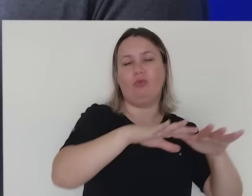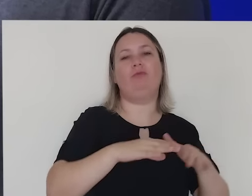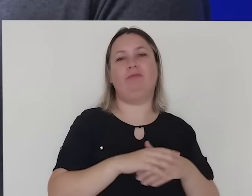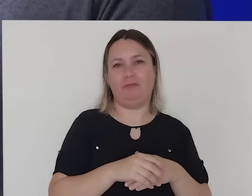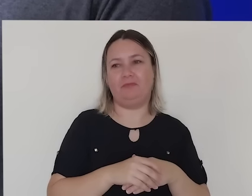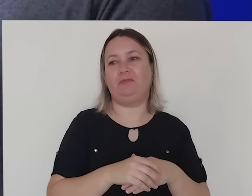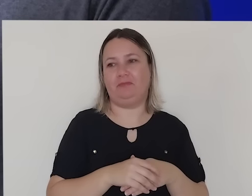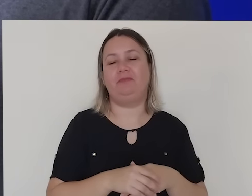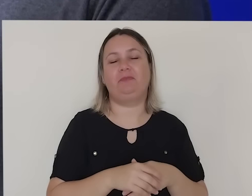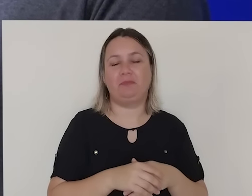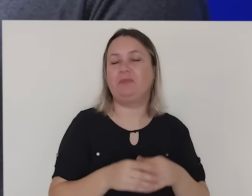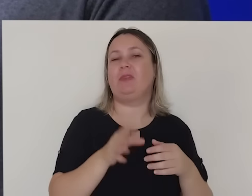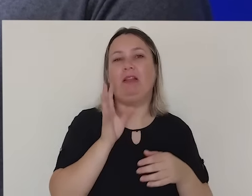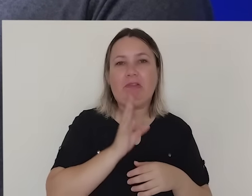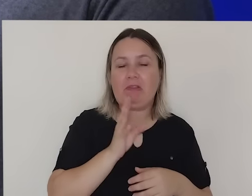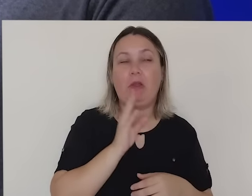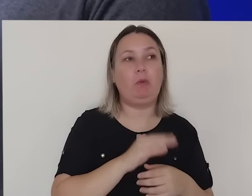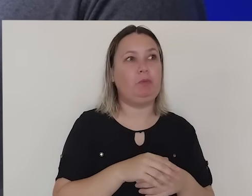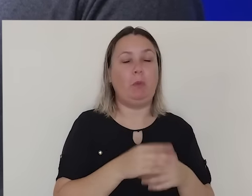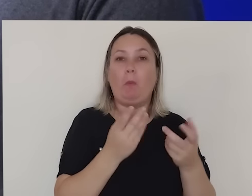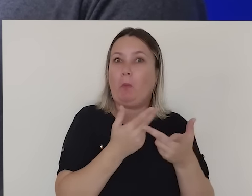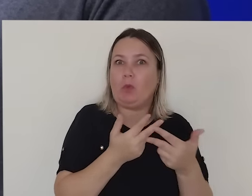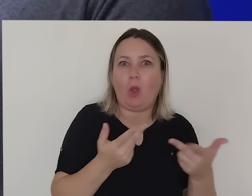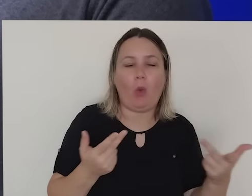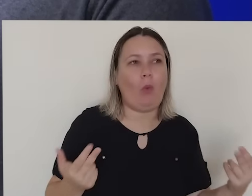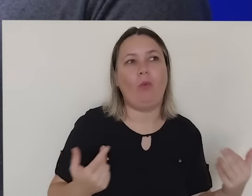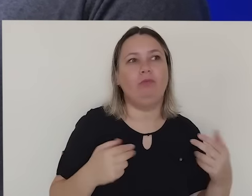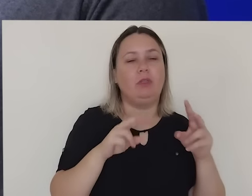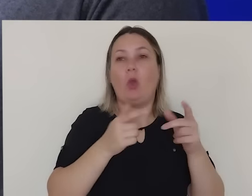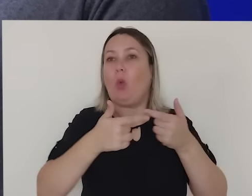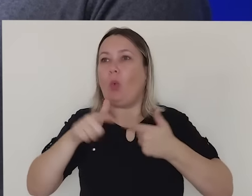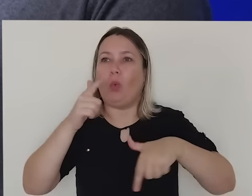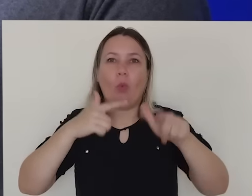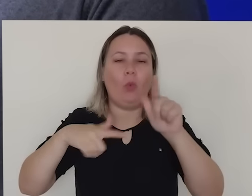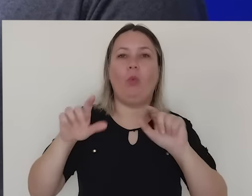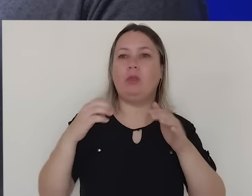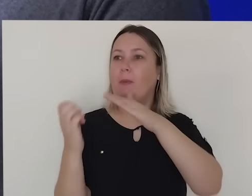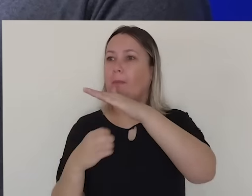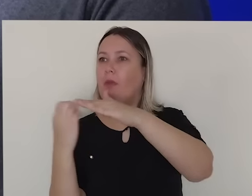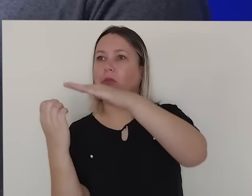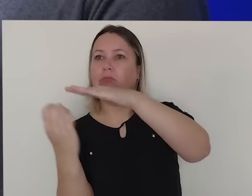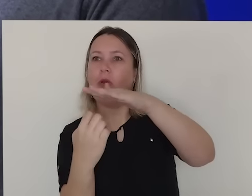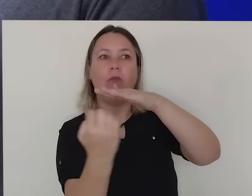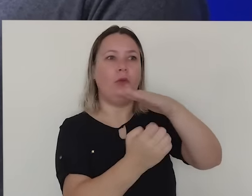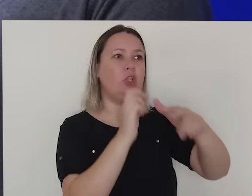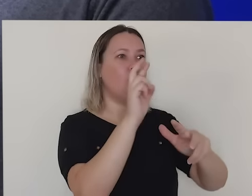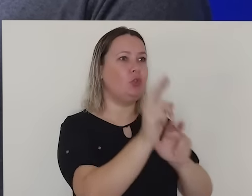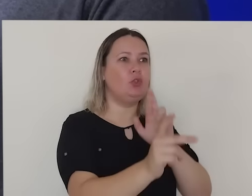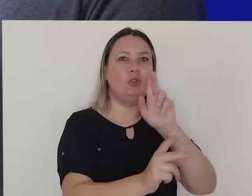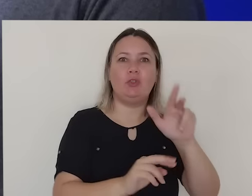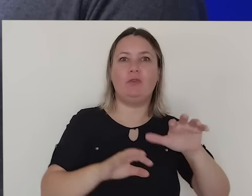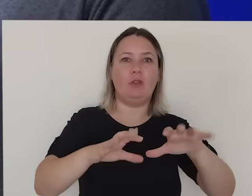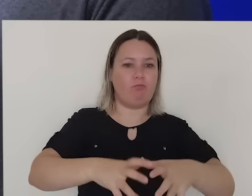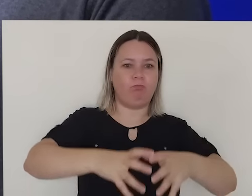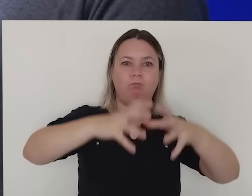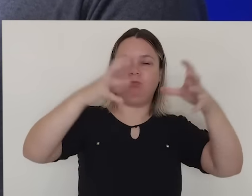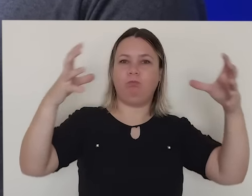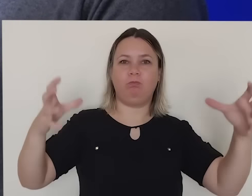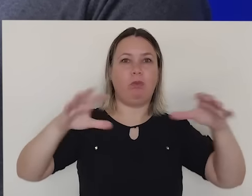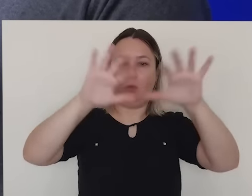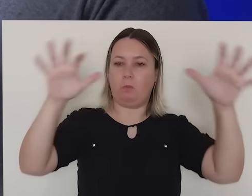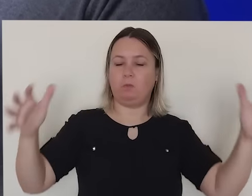muito sobre isso né olha o quanto de outros negócios e outros parceiros e esse ecossistema enorme da bioid